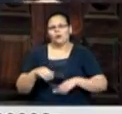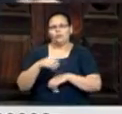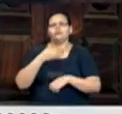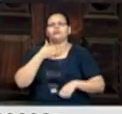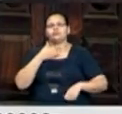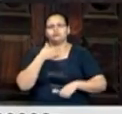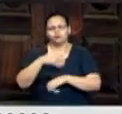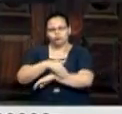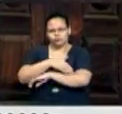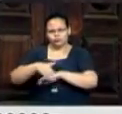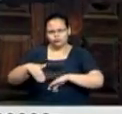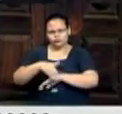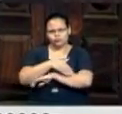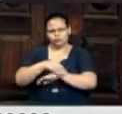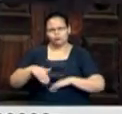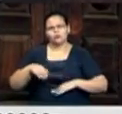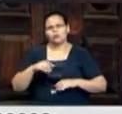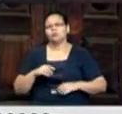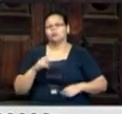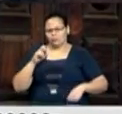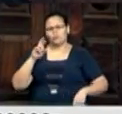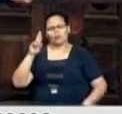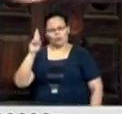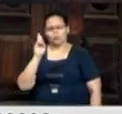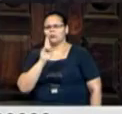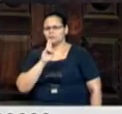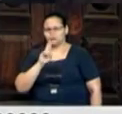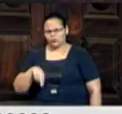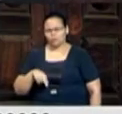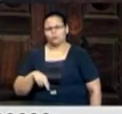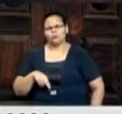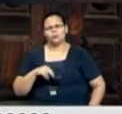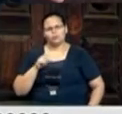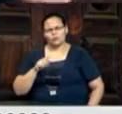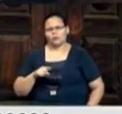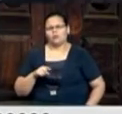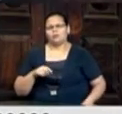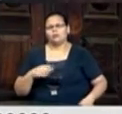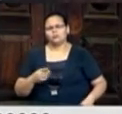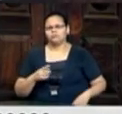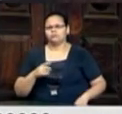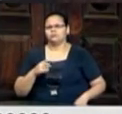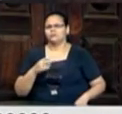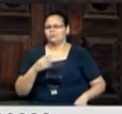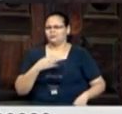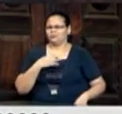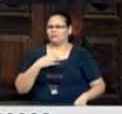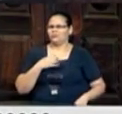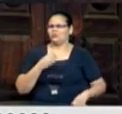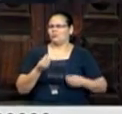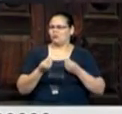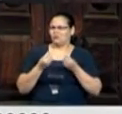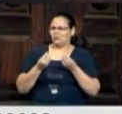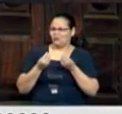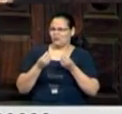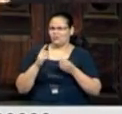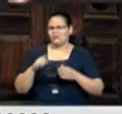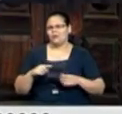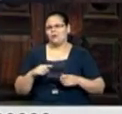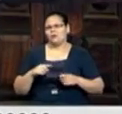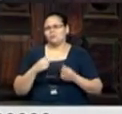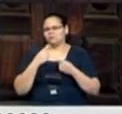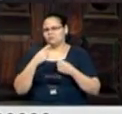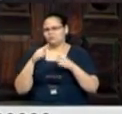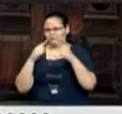ruas está com toda razão quando fica indignado, quando manifesta